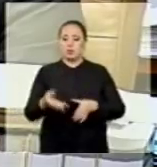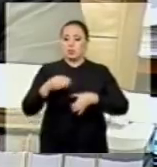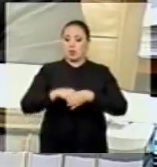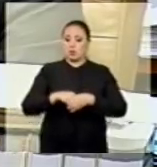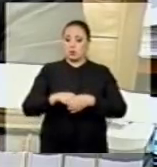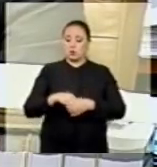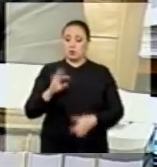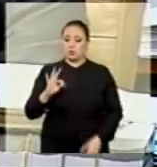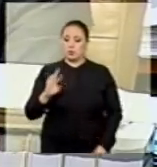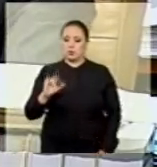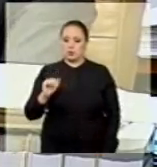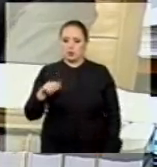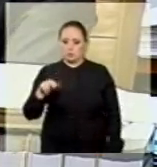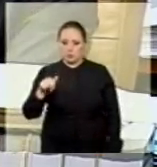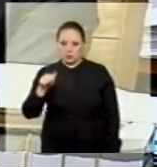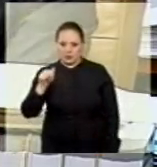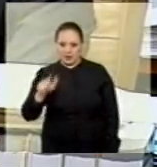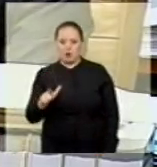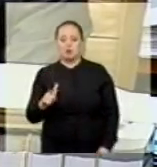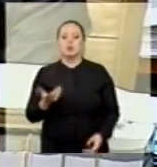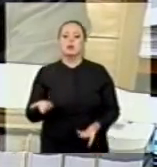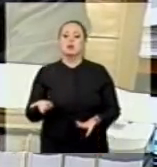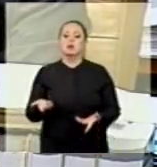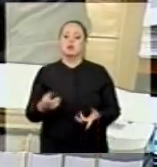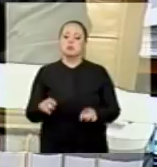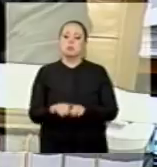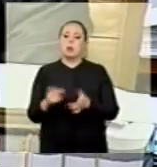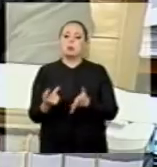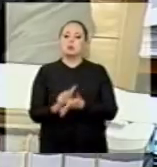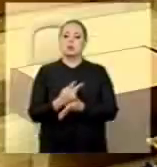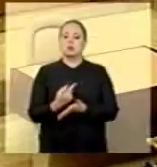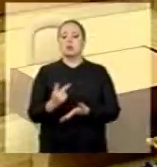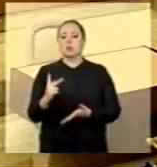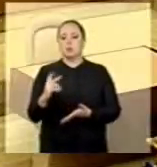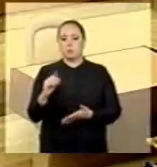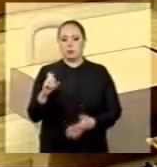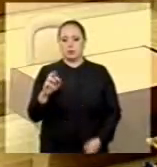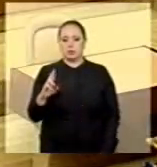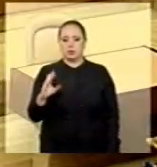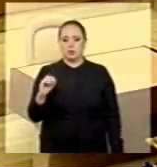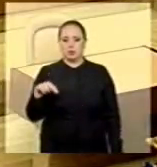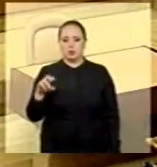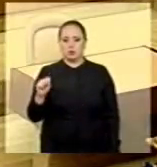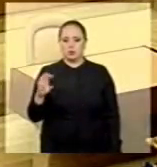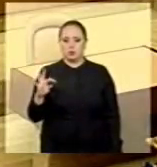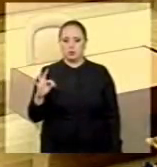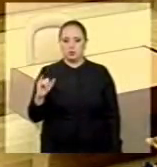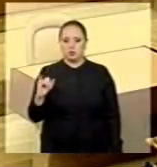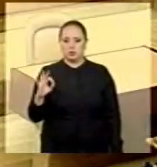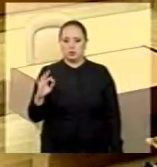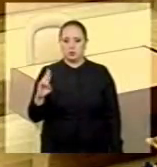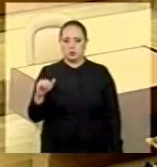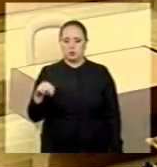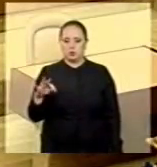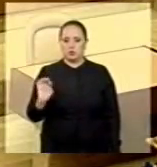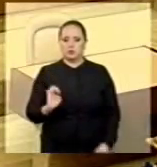da Constituição, diz ele, funciona igualmente o poder constituinte. Mas em uma palavra, senhora presidente, não